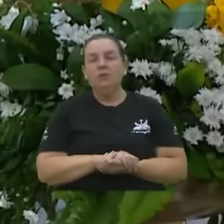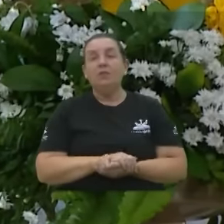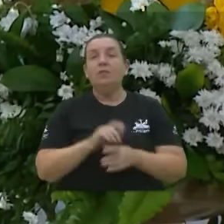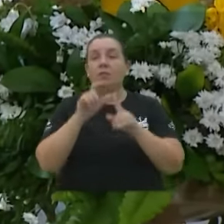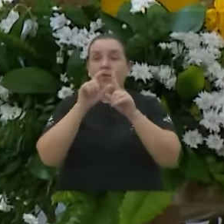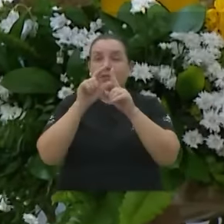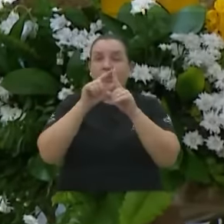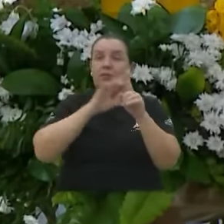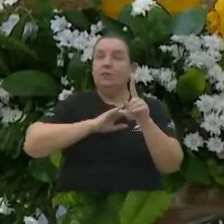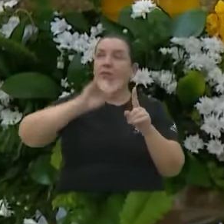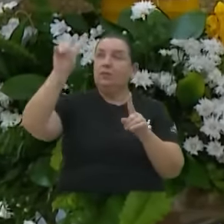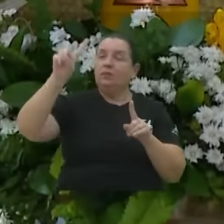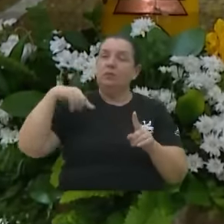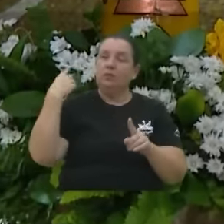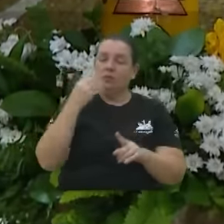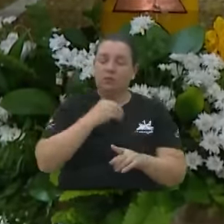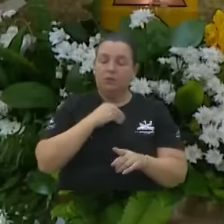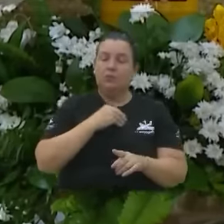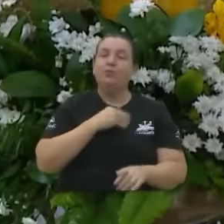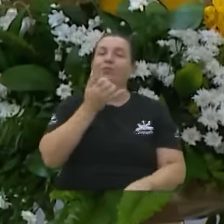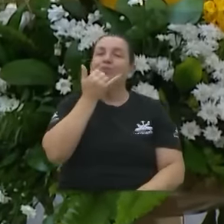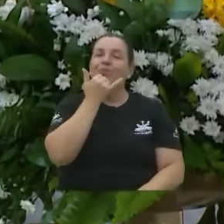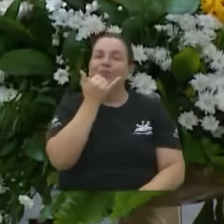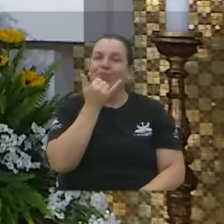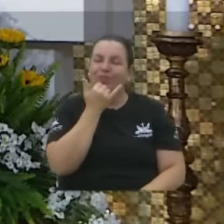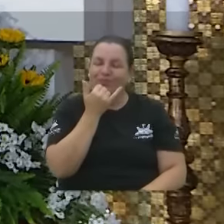Senhor. Que a palavra de Deus perdoe os nossos